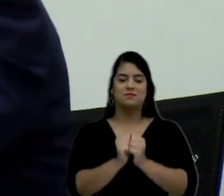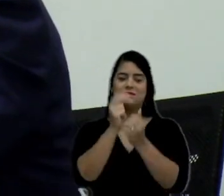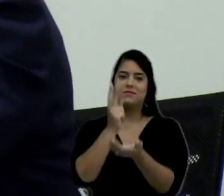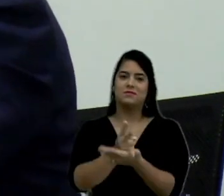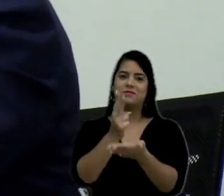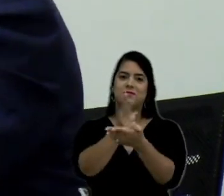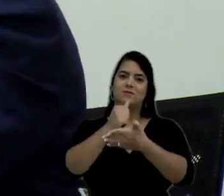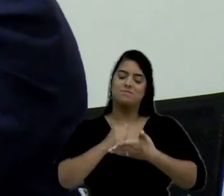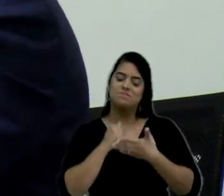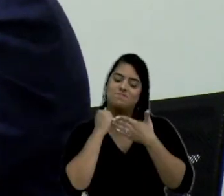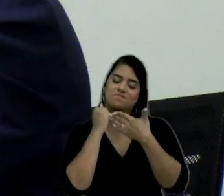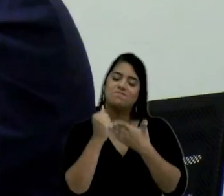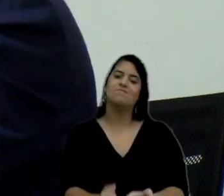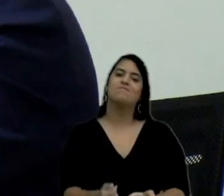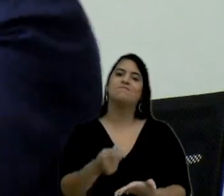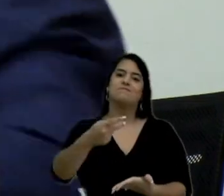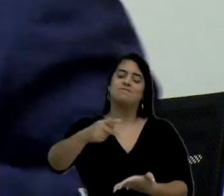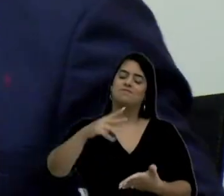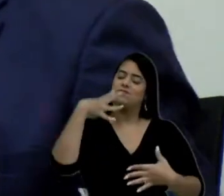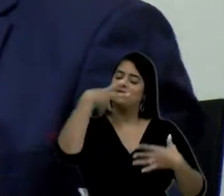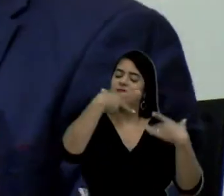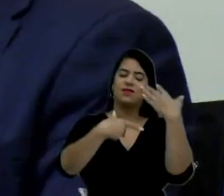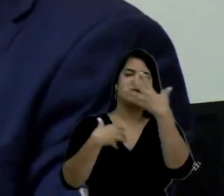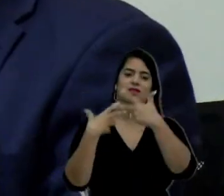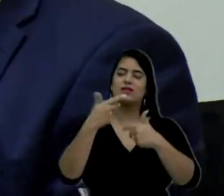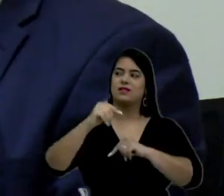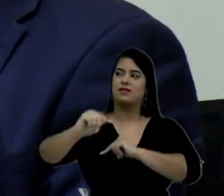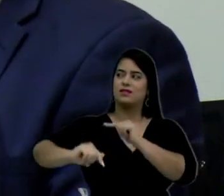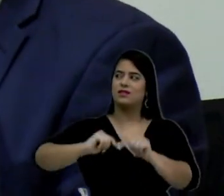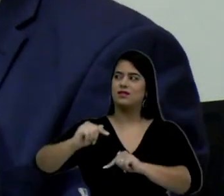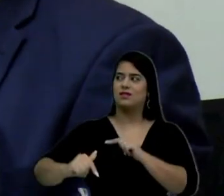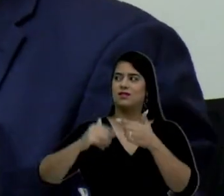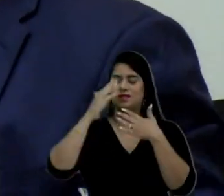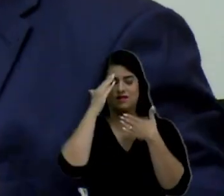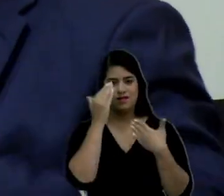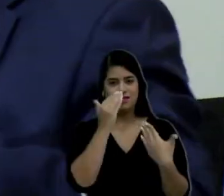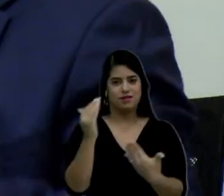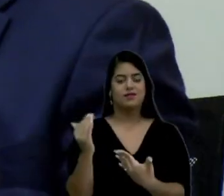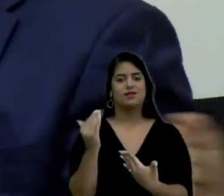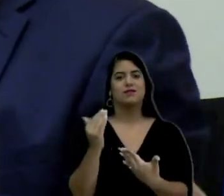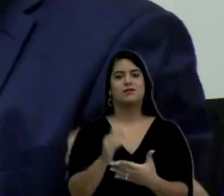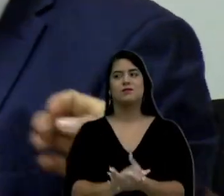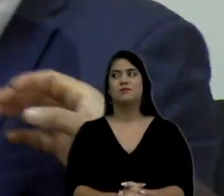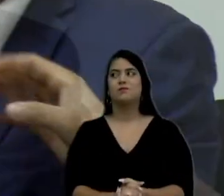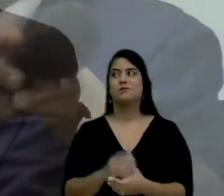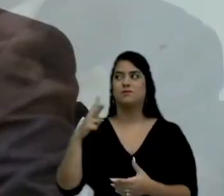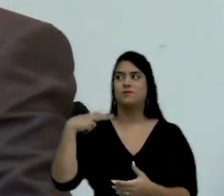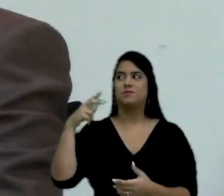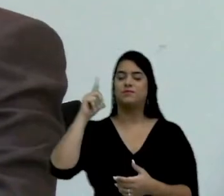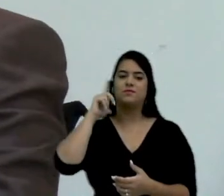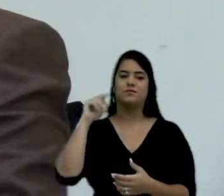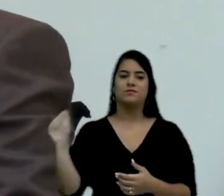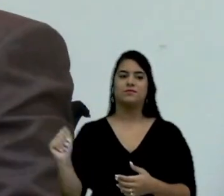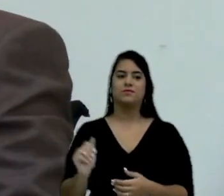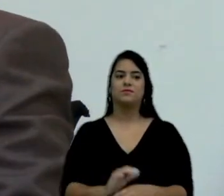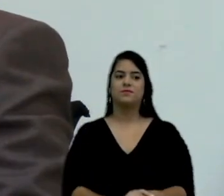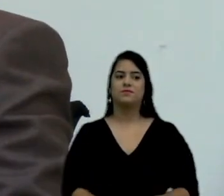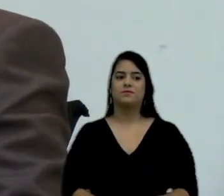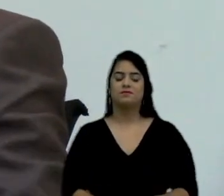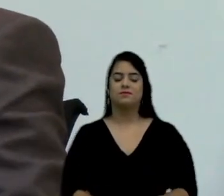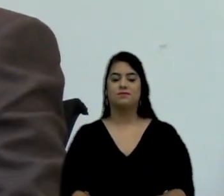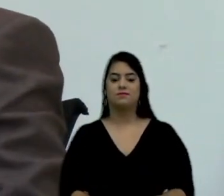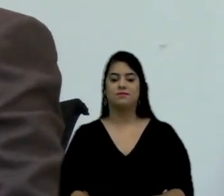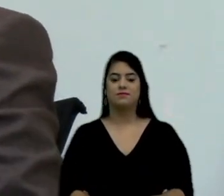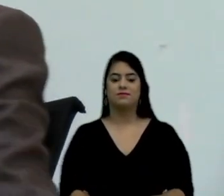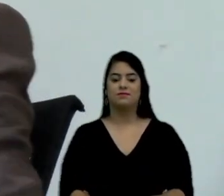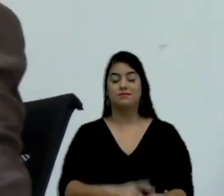apoiando por o seu grande belíssimo trabalho Valeu Vereador Léo